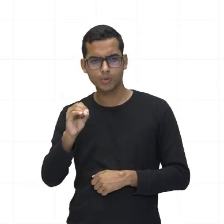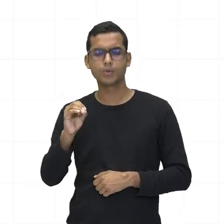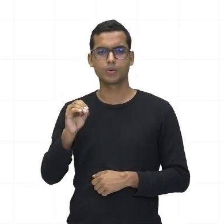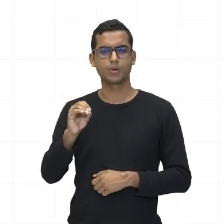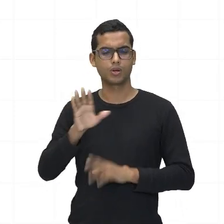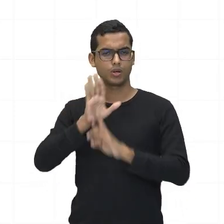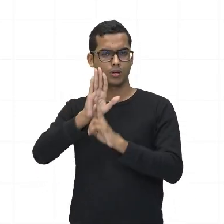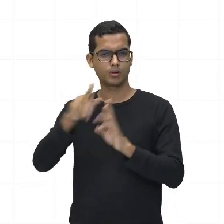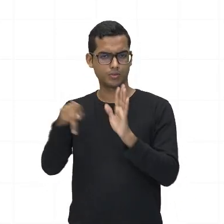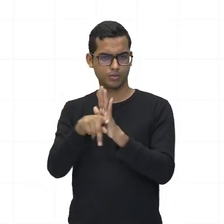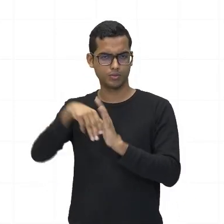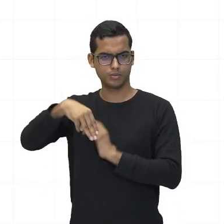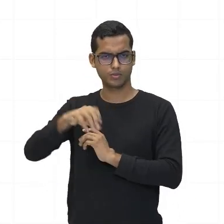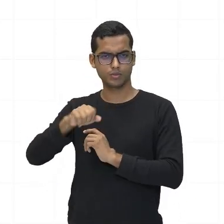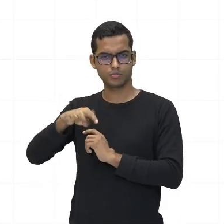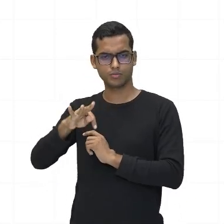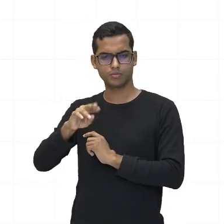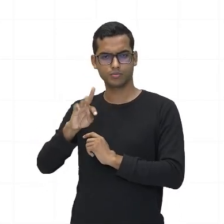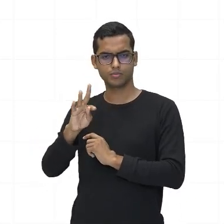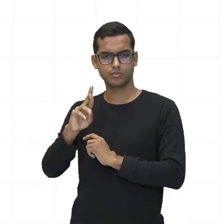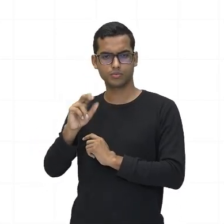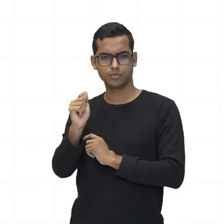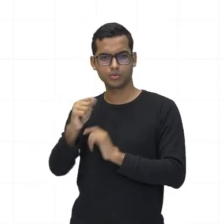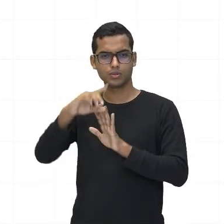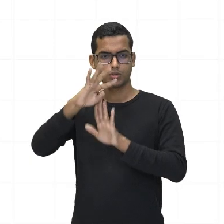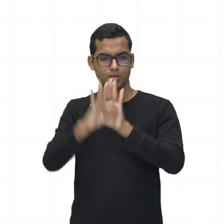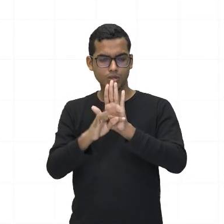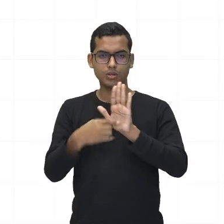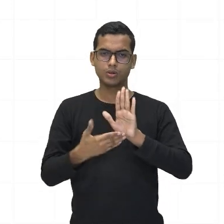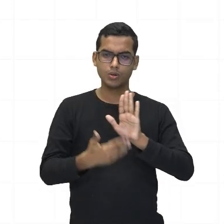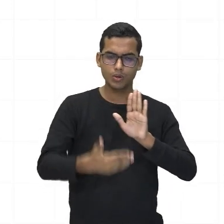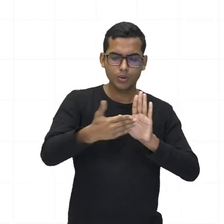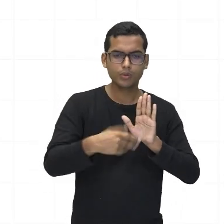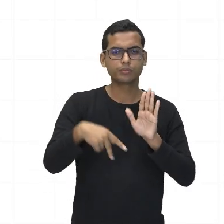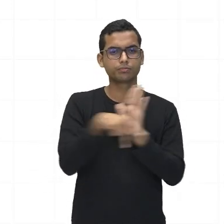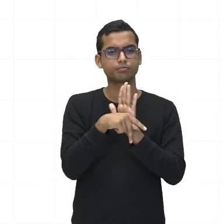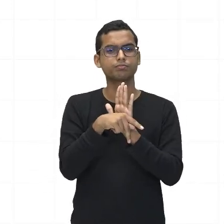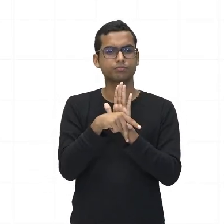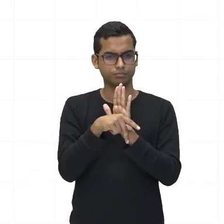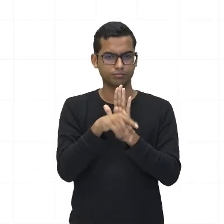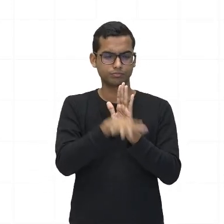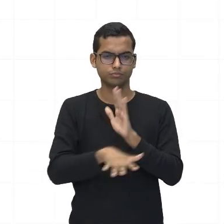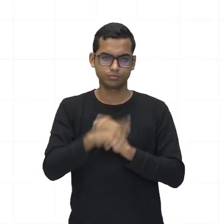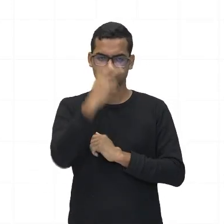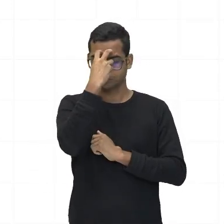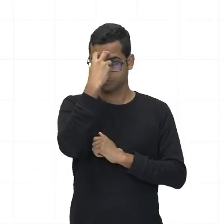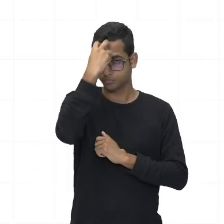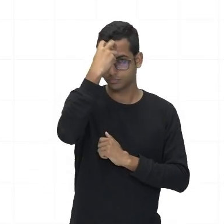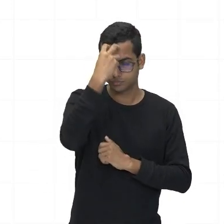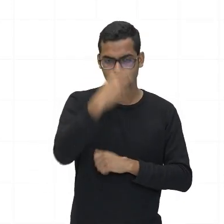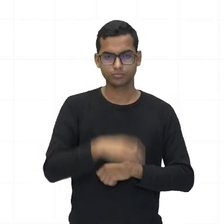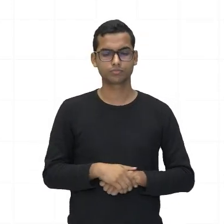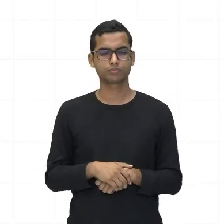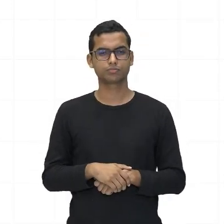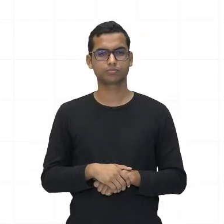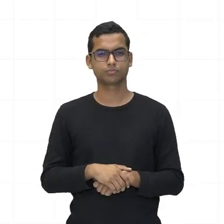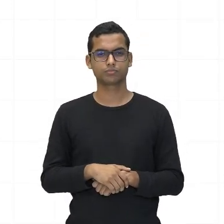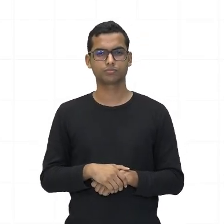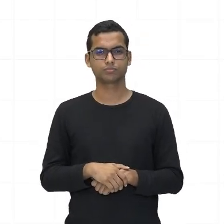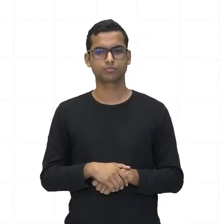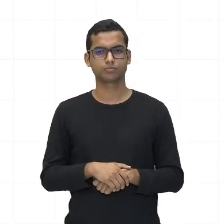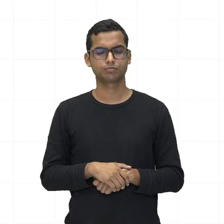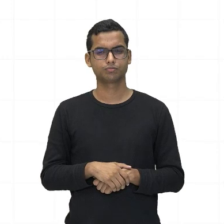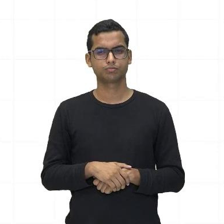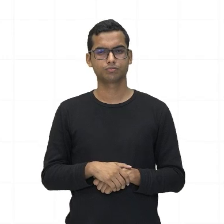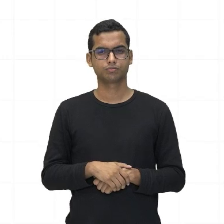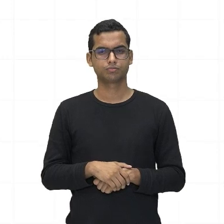a tudo o que existe segundo o hinduísmo, essa vibração, né, que esse símbolo representa, é